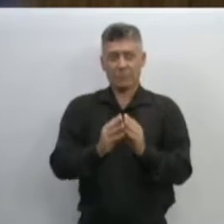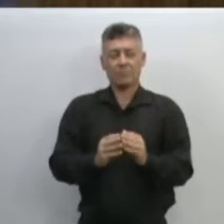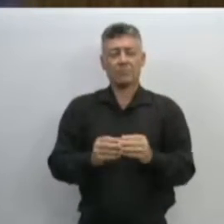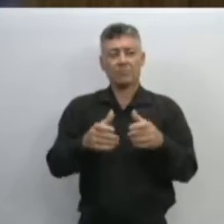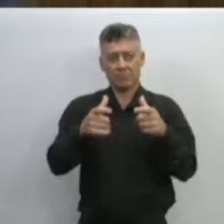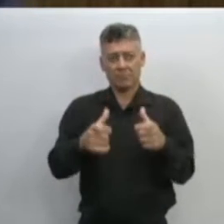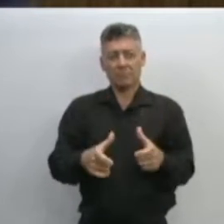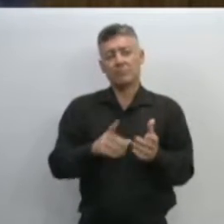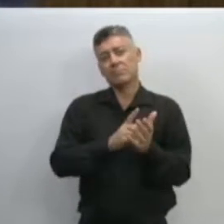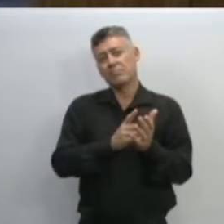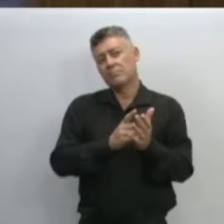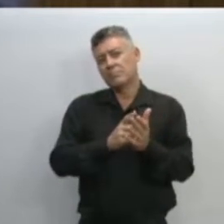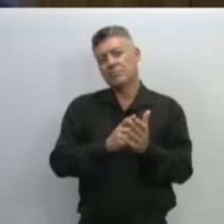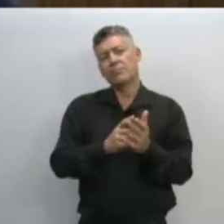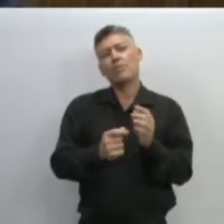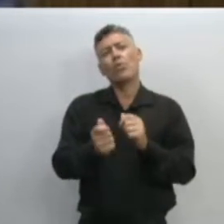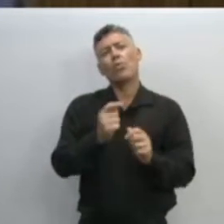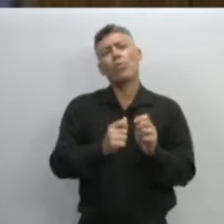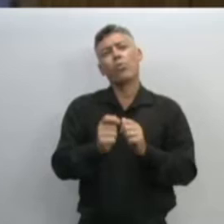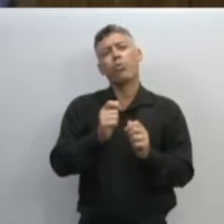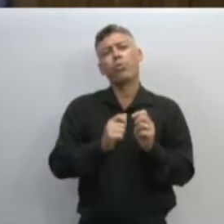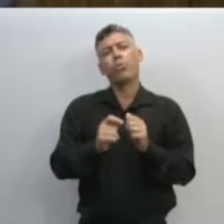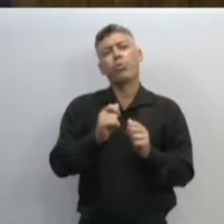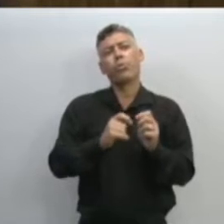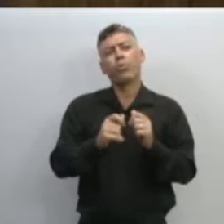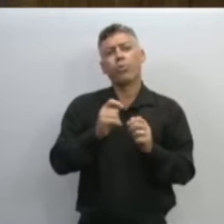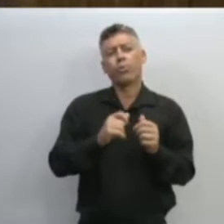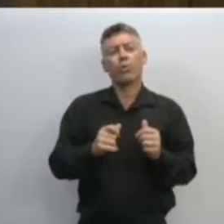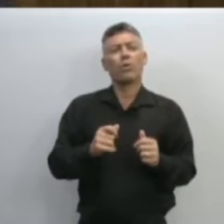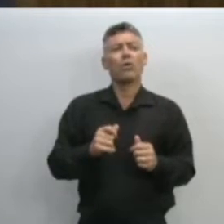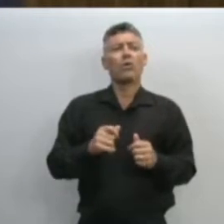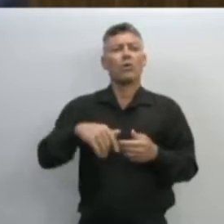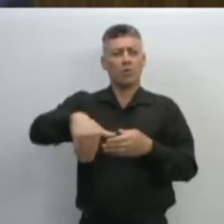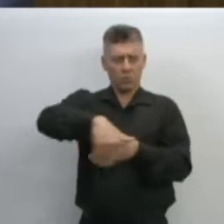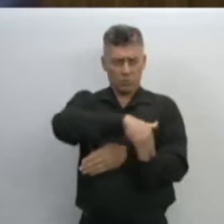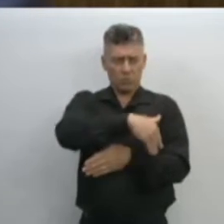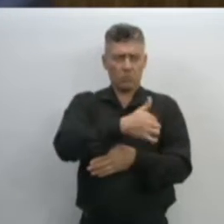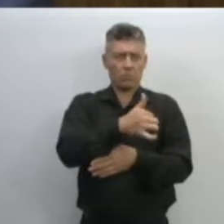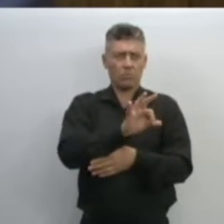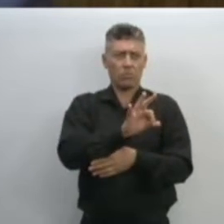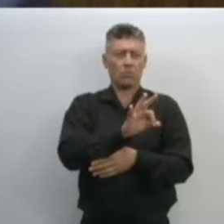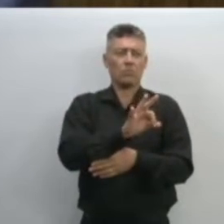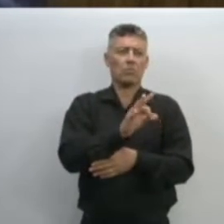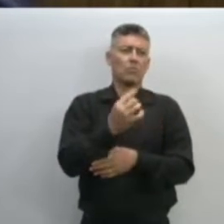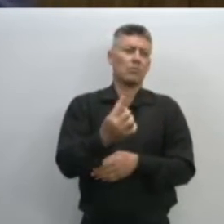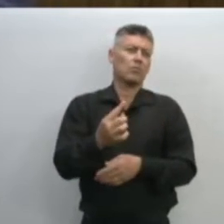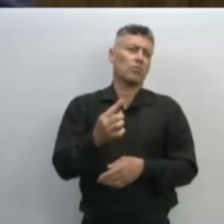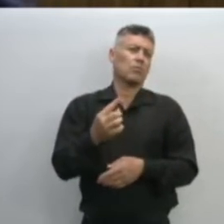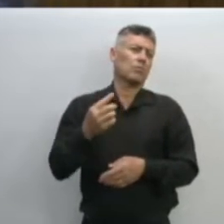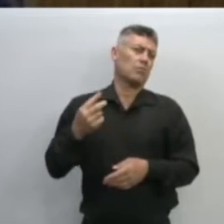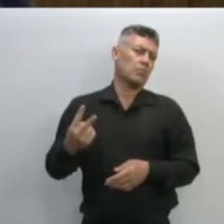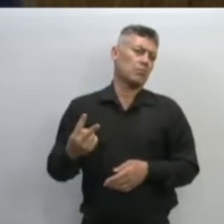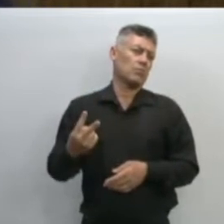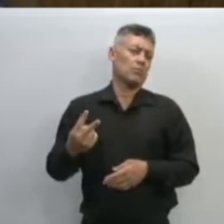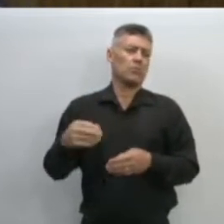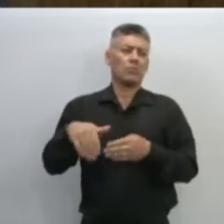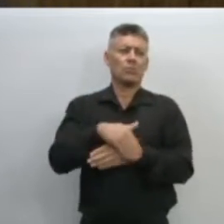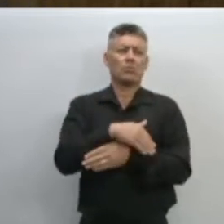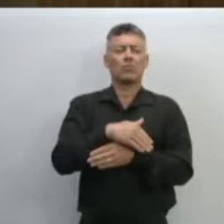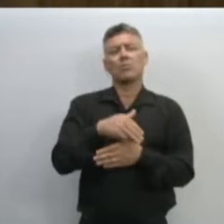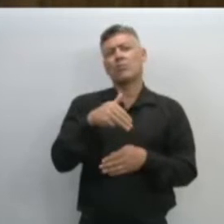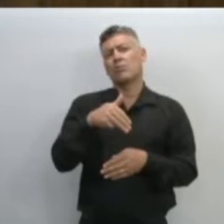ali a área comercial, que envolve a Avenida 10, a Avenida 9, a Avenida 1, a Avenida 2... A Amar Negócio.